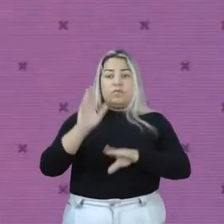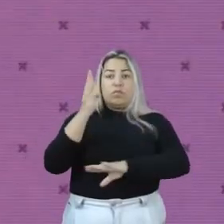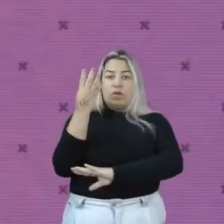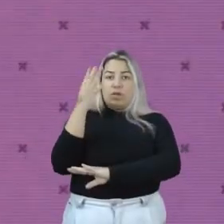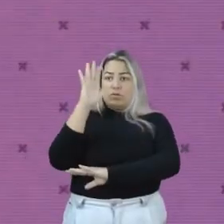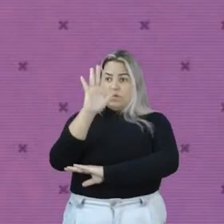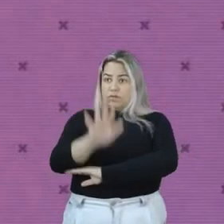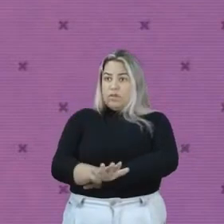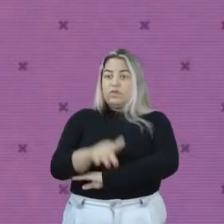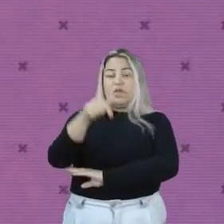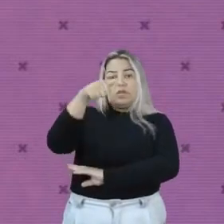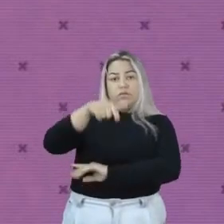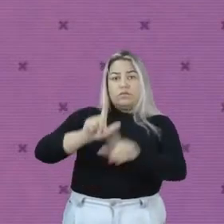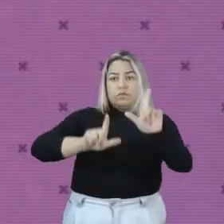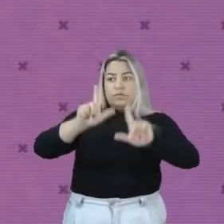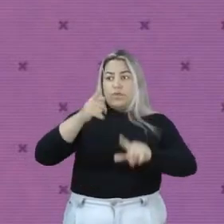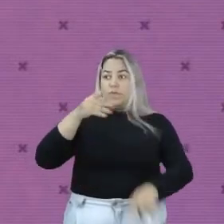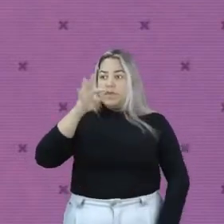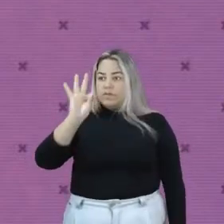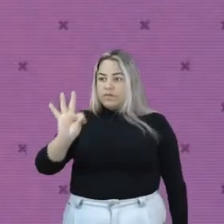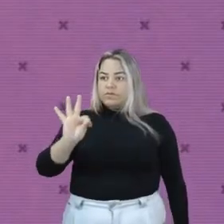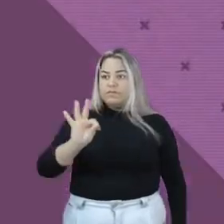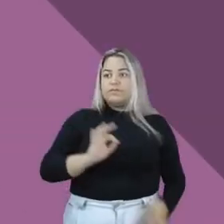tarde, aqui na TVPT.